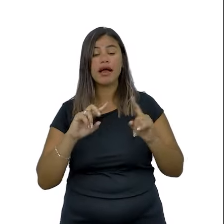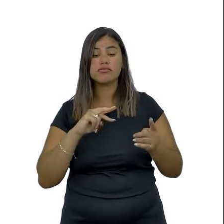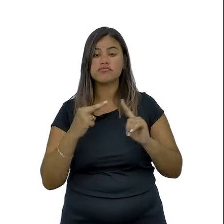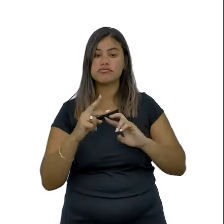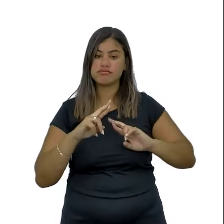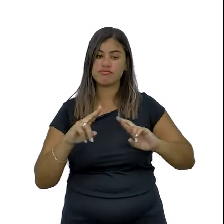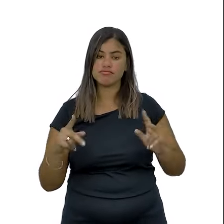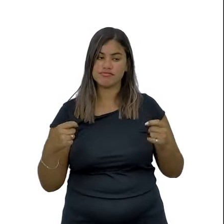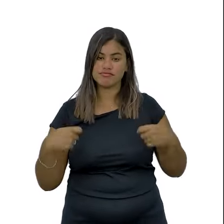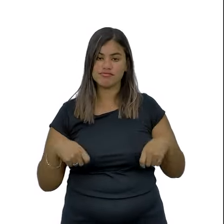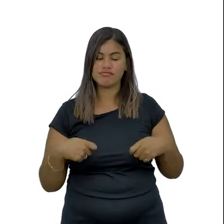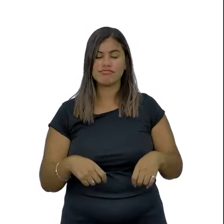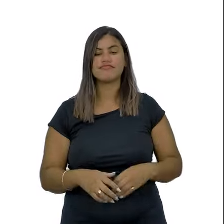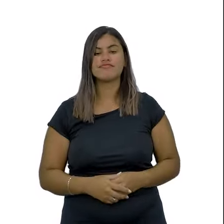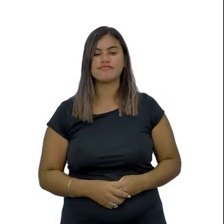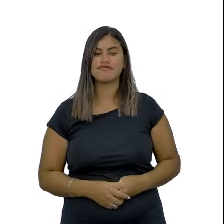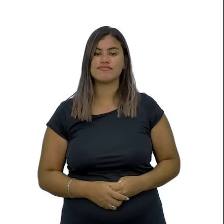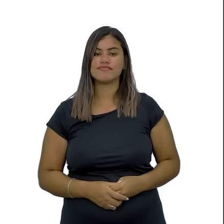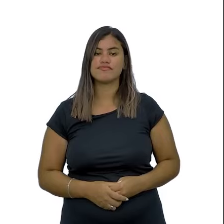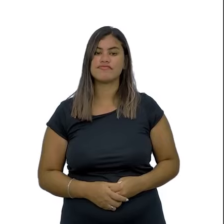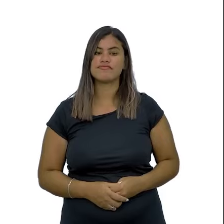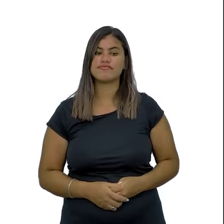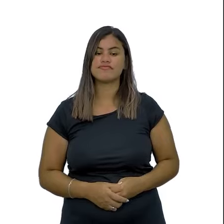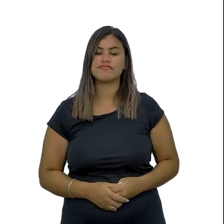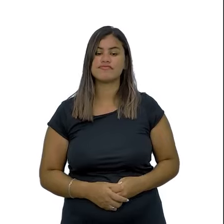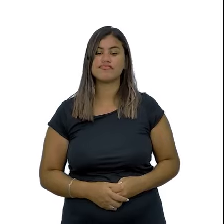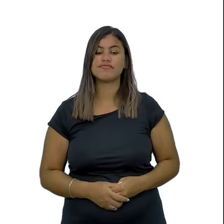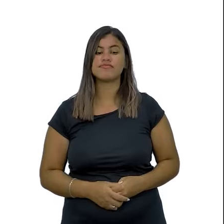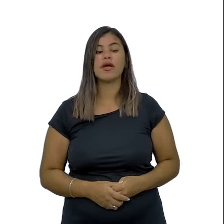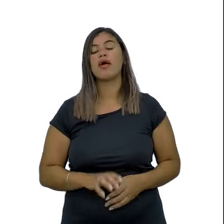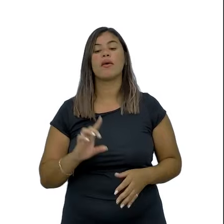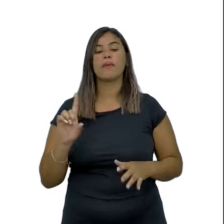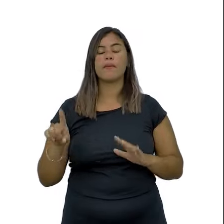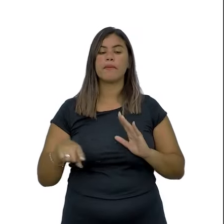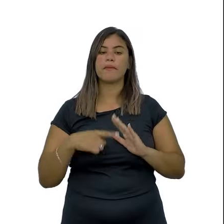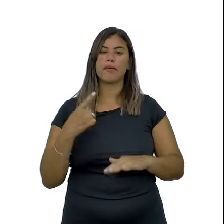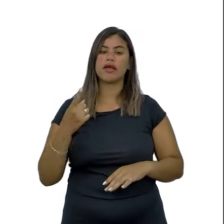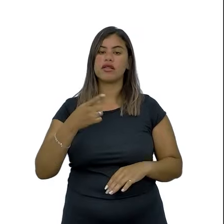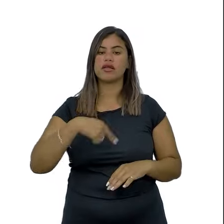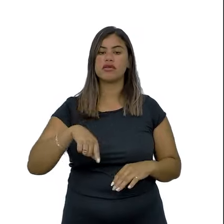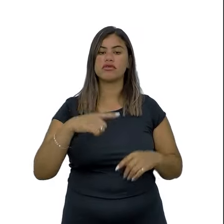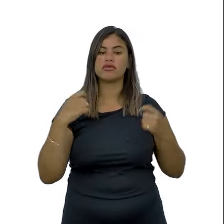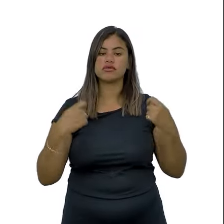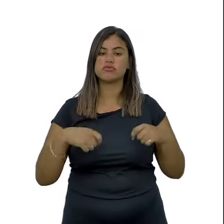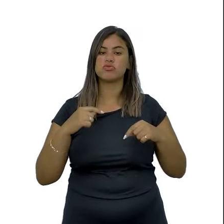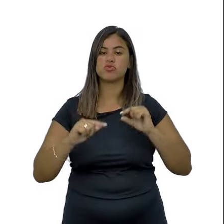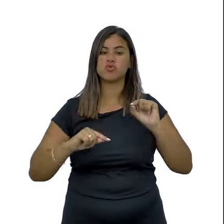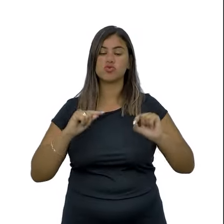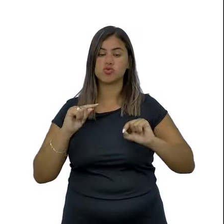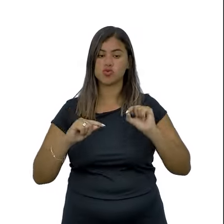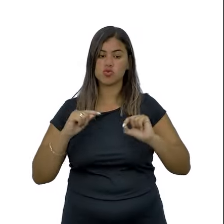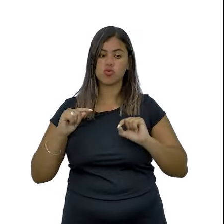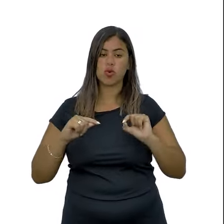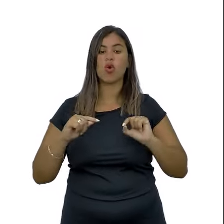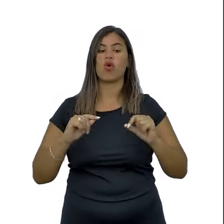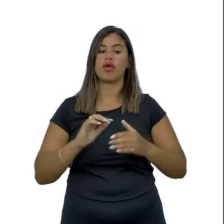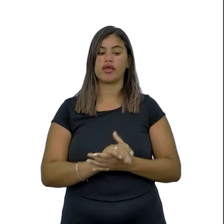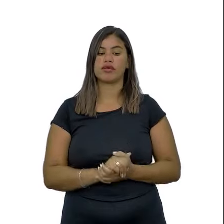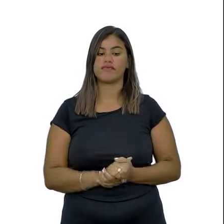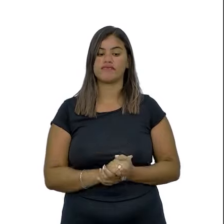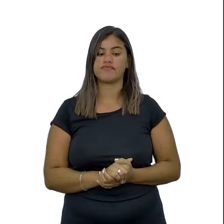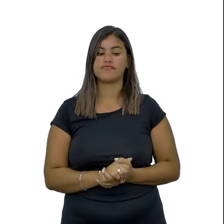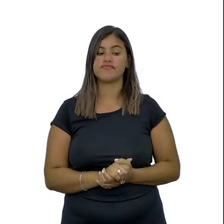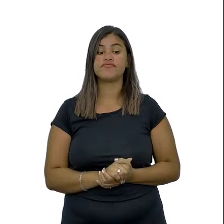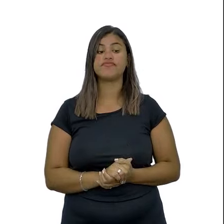com esse material. Num primeiro momento, precisamos fazer um mapeamento dos conhecimentos que